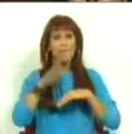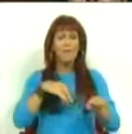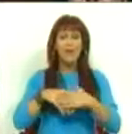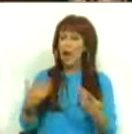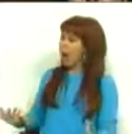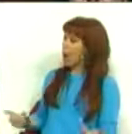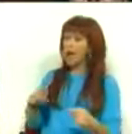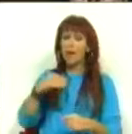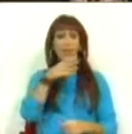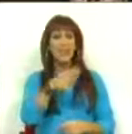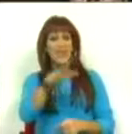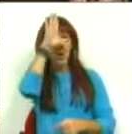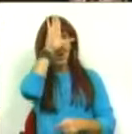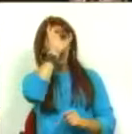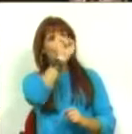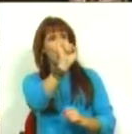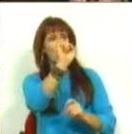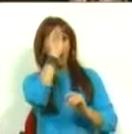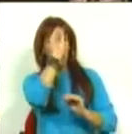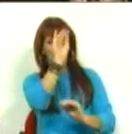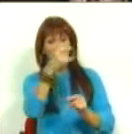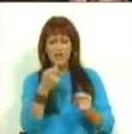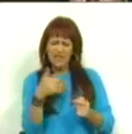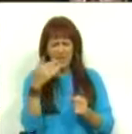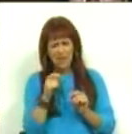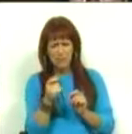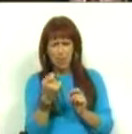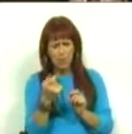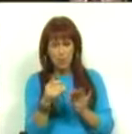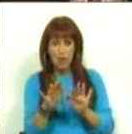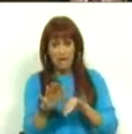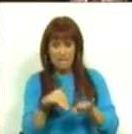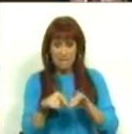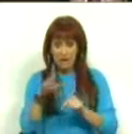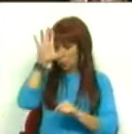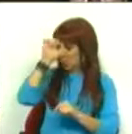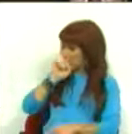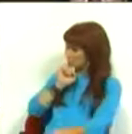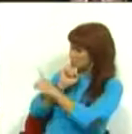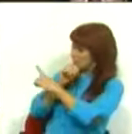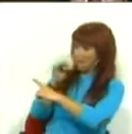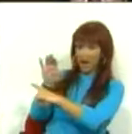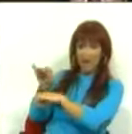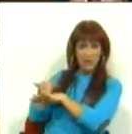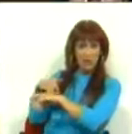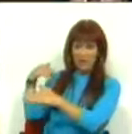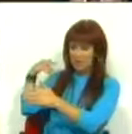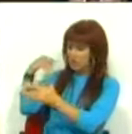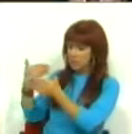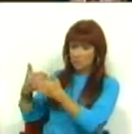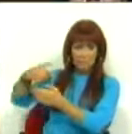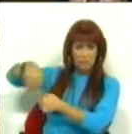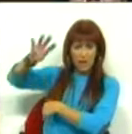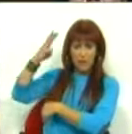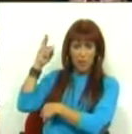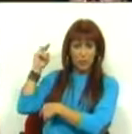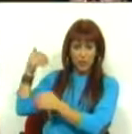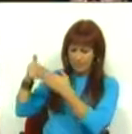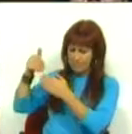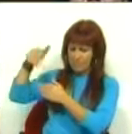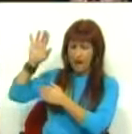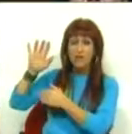vem agora recomendar ao Governo que em poucos dias faça aquilo que o Governo PS não fez ao longo de mais de 4